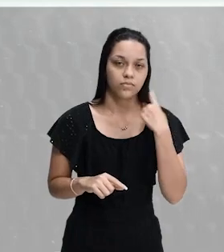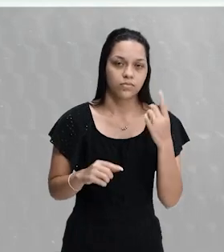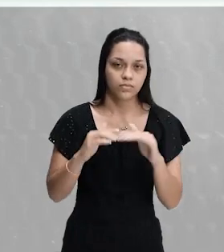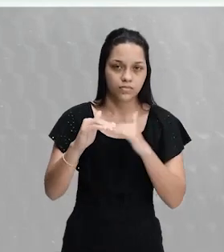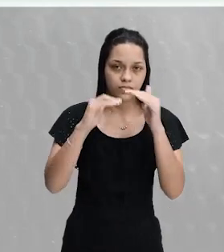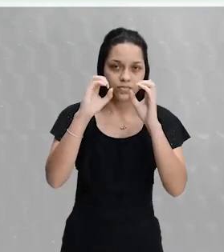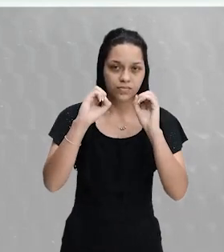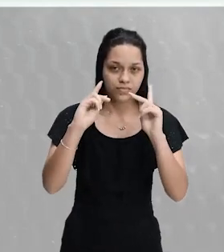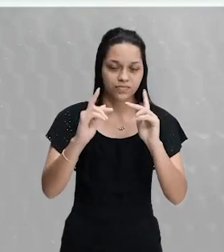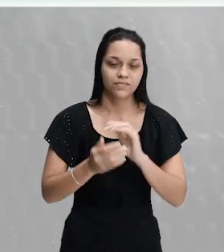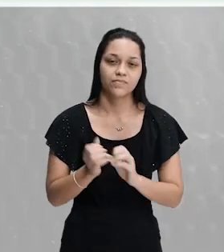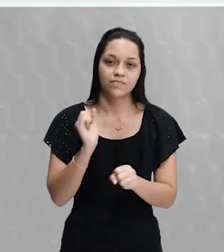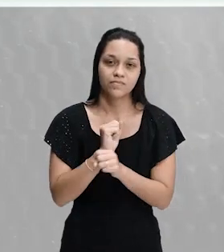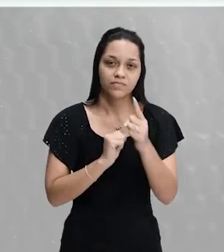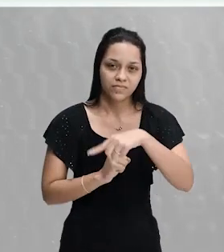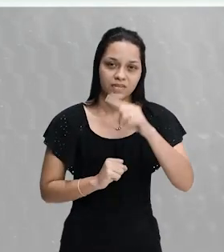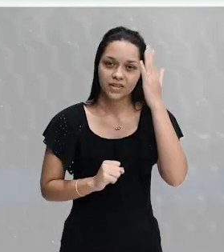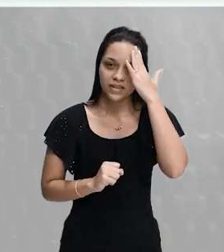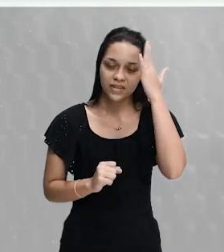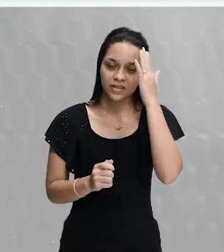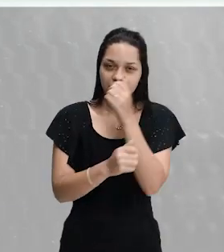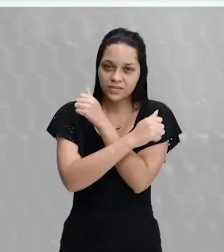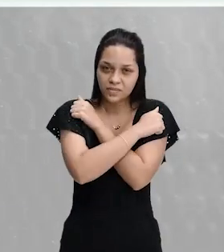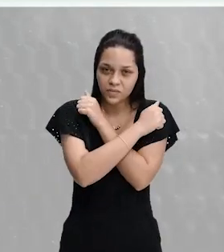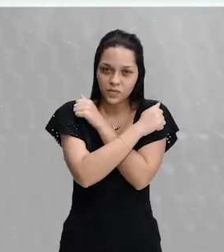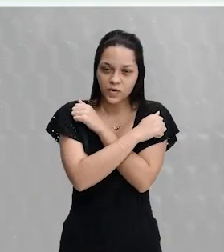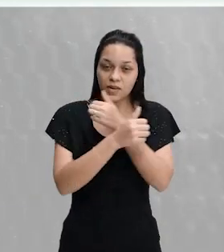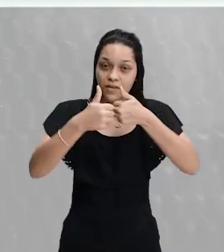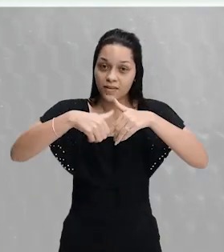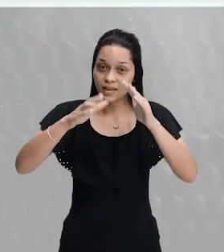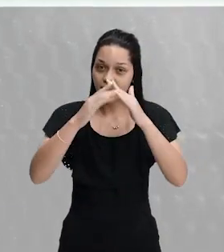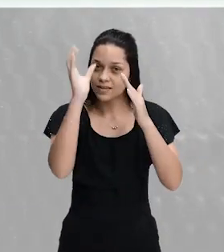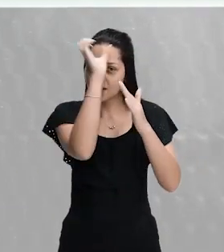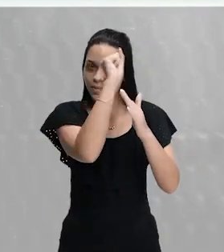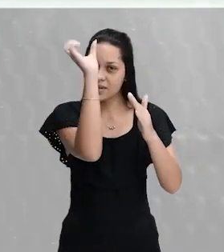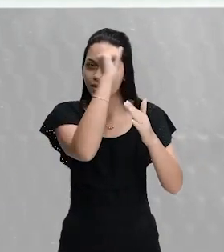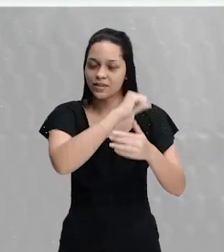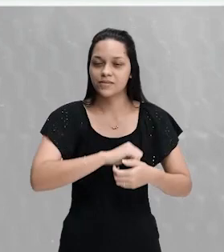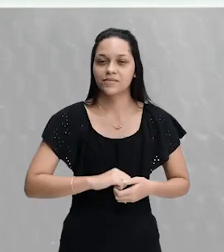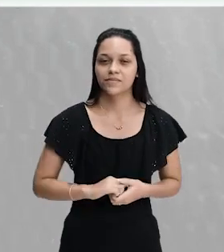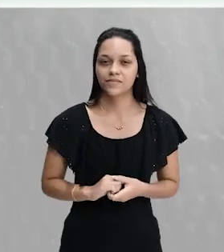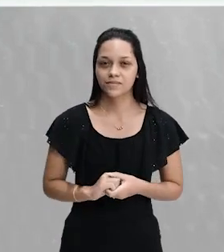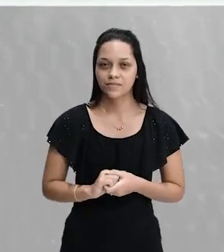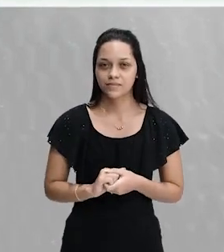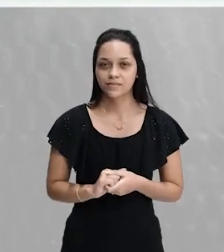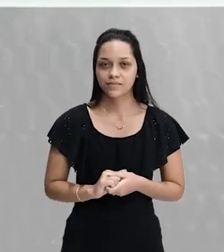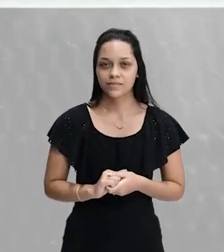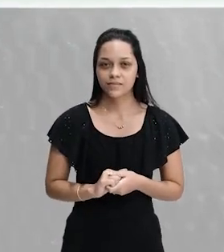constrói, beleza? Espero que tenha entendido, um abraço, já sabe, fique em casa aprendendo.